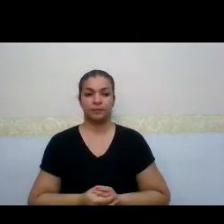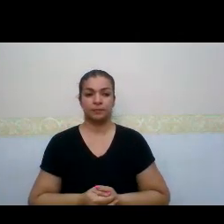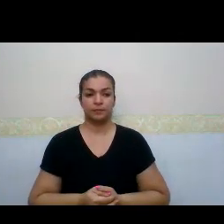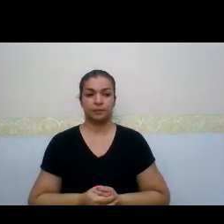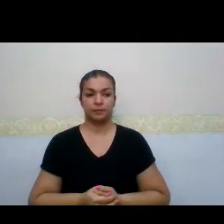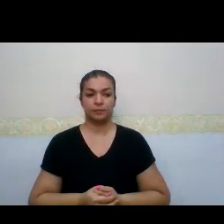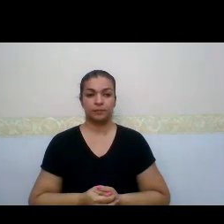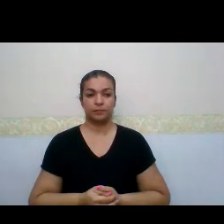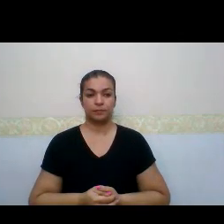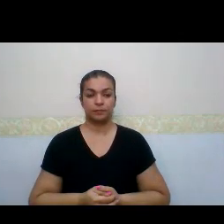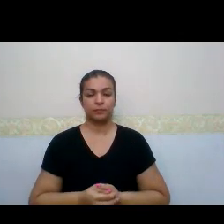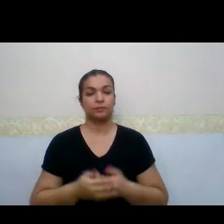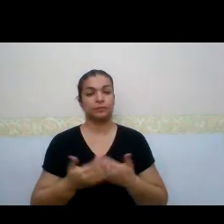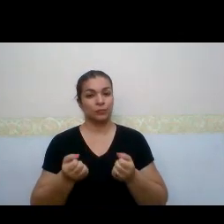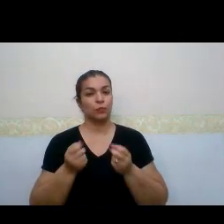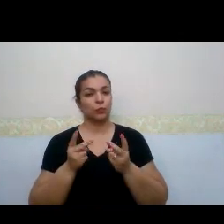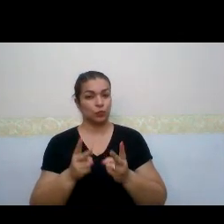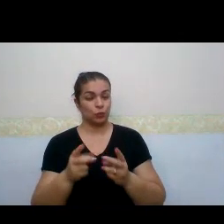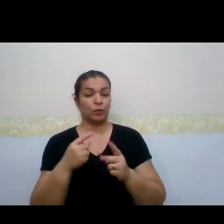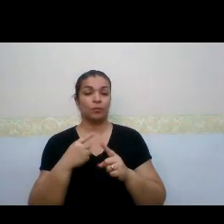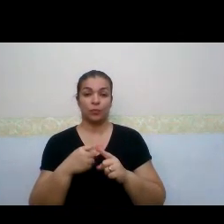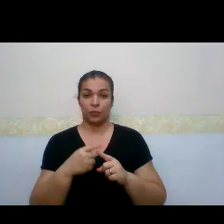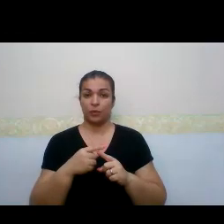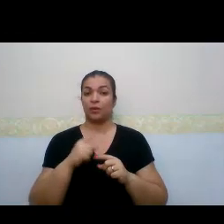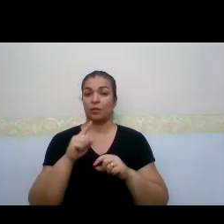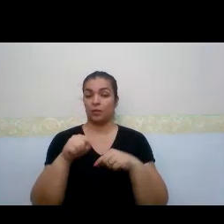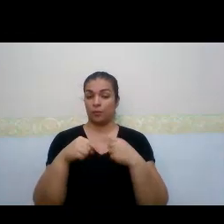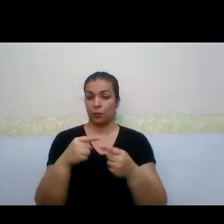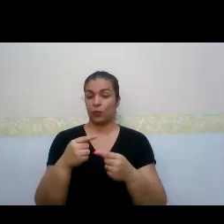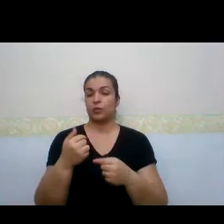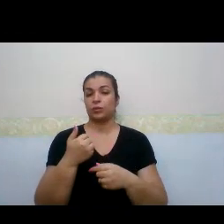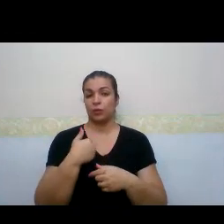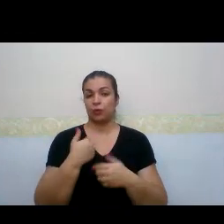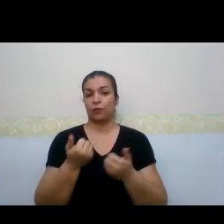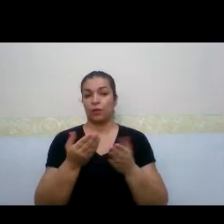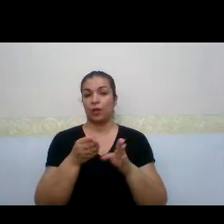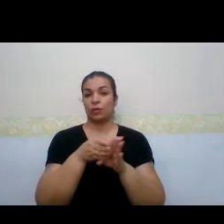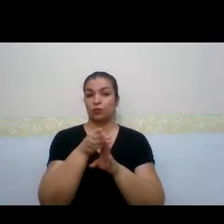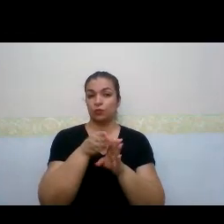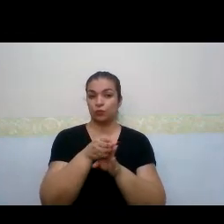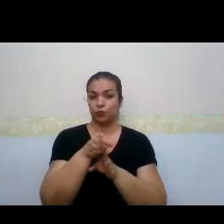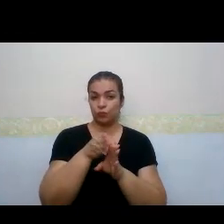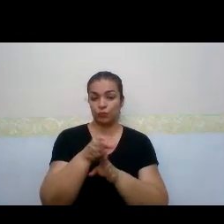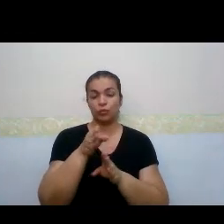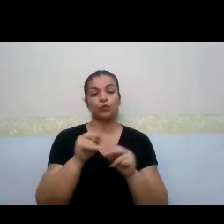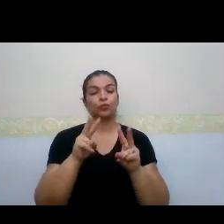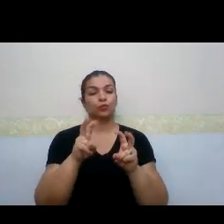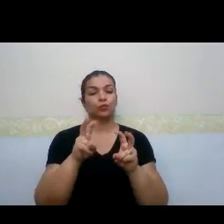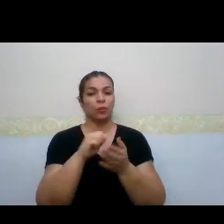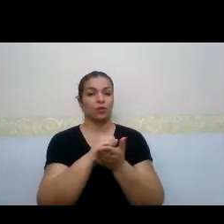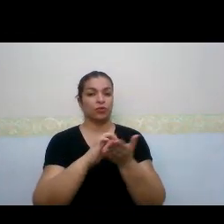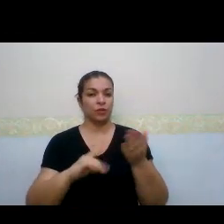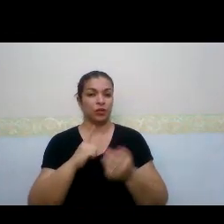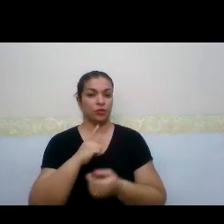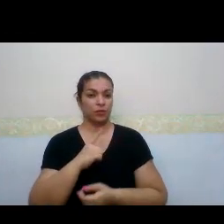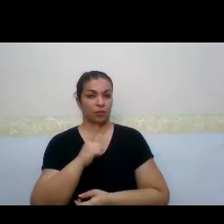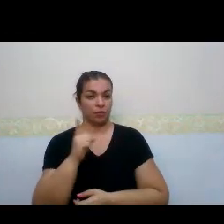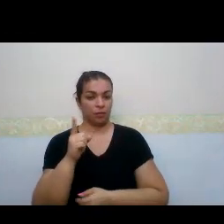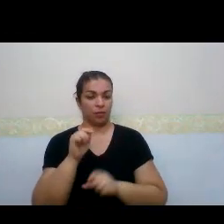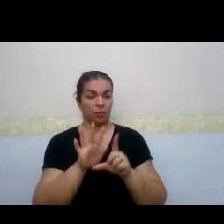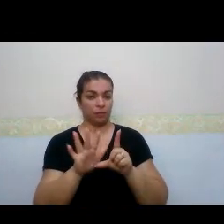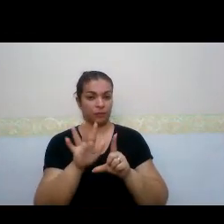vamos seguir, porque daqui a pouco eu vou passar para vocês instruções sobre as tarefas que estão lá no AVA. Então, vamos lá. Nos